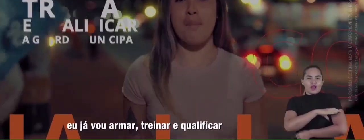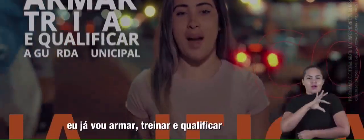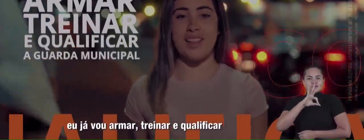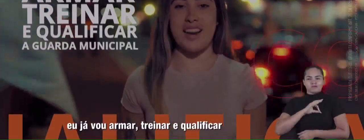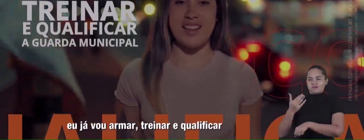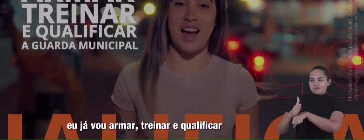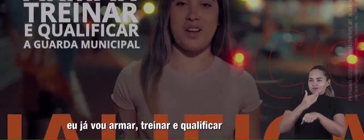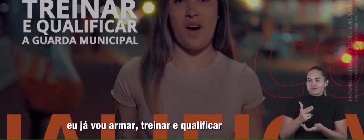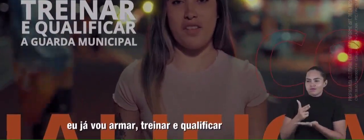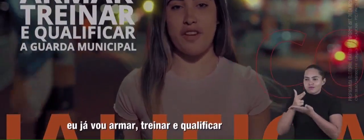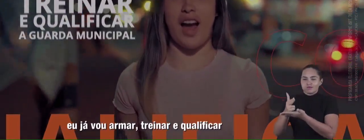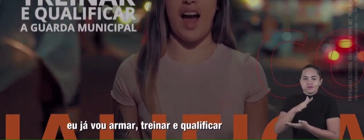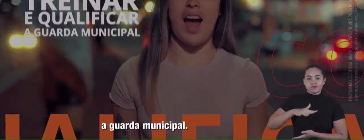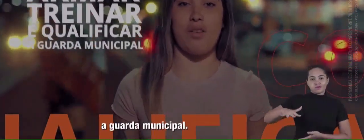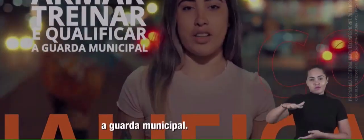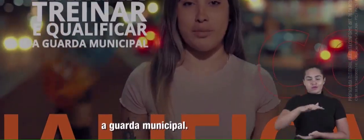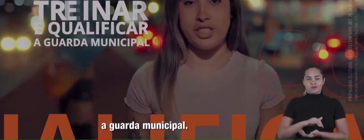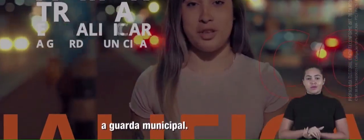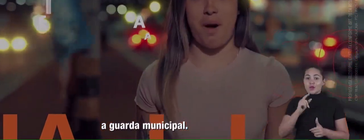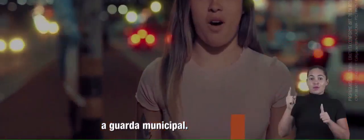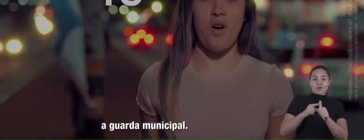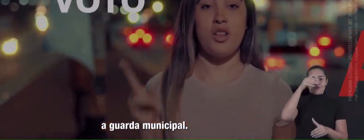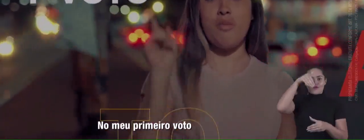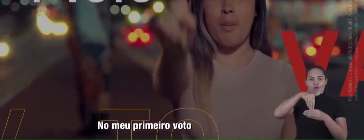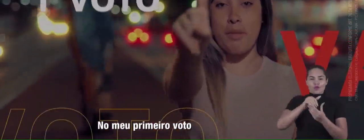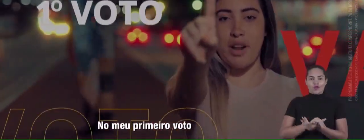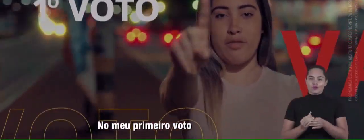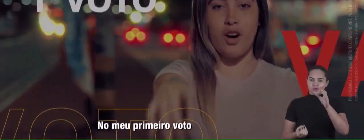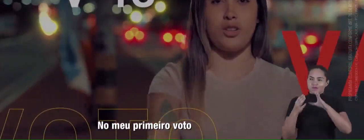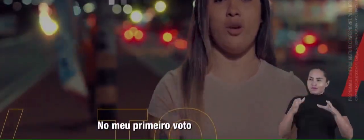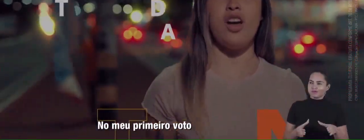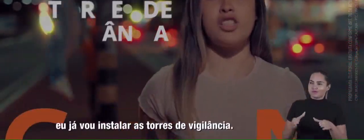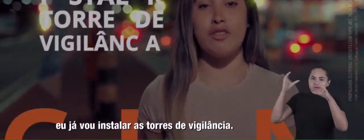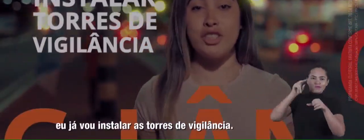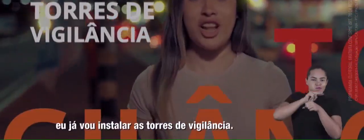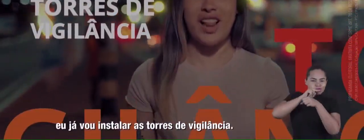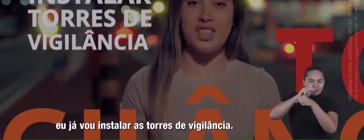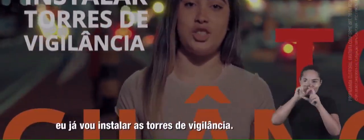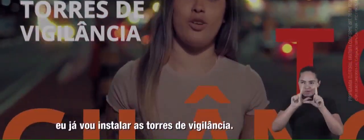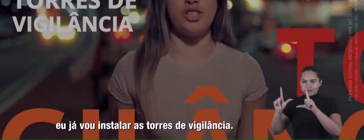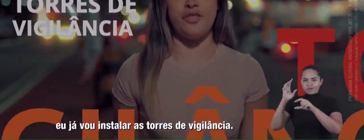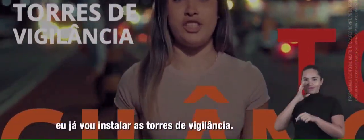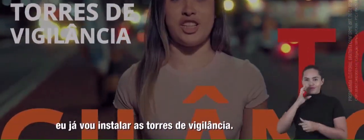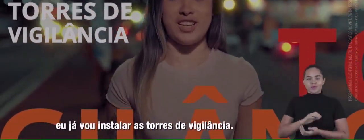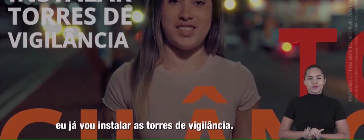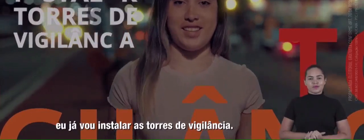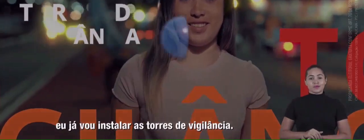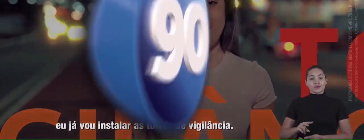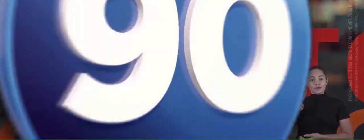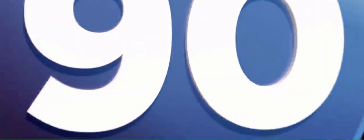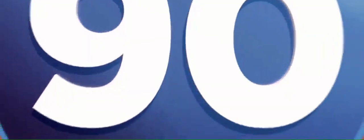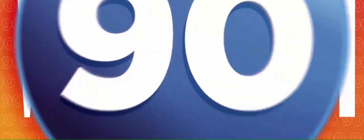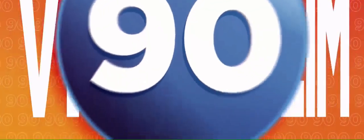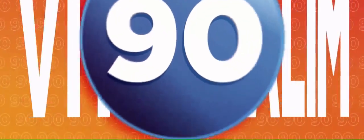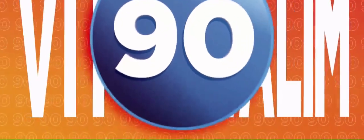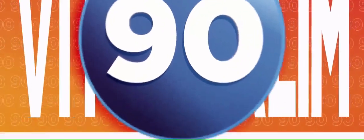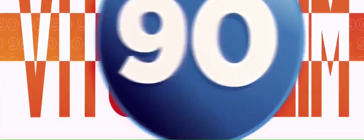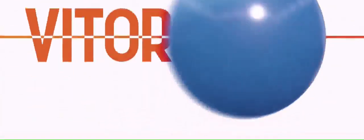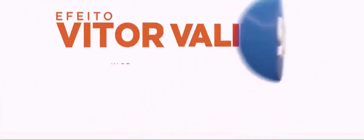primeiro voto e eu já vou armar, treinar e qualificar a Guarda Municipal. Meu primeiro voto, eu já vou instalar as torres de